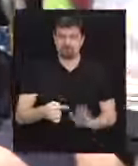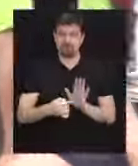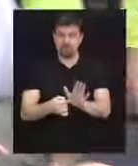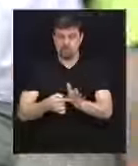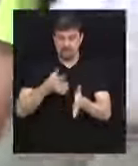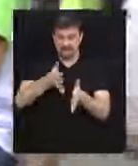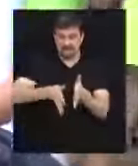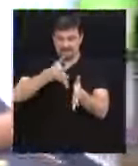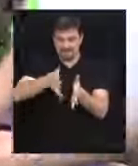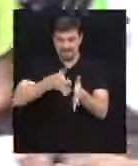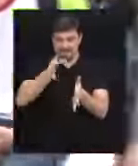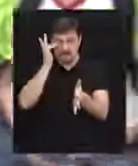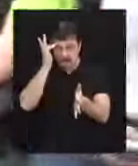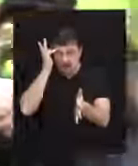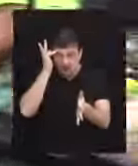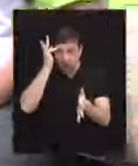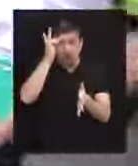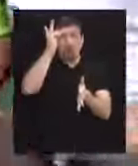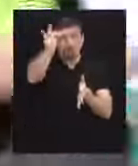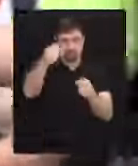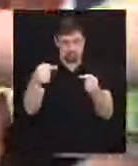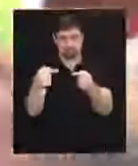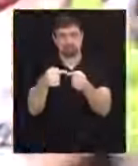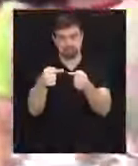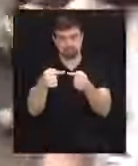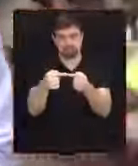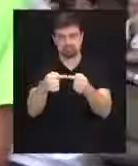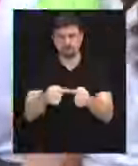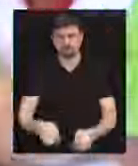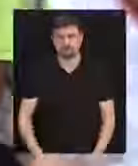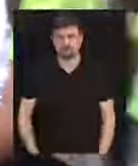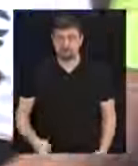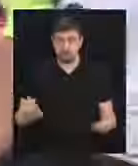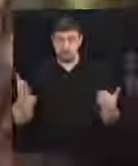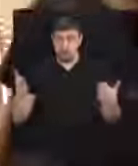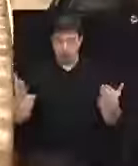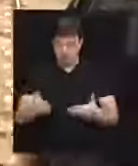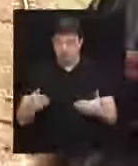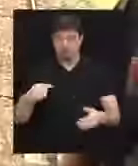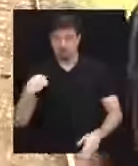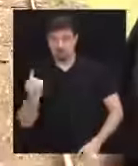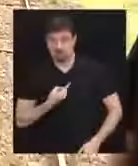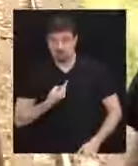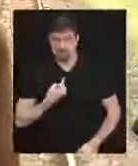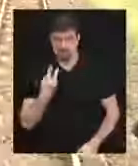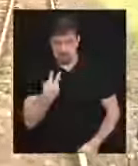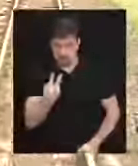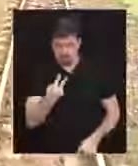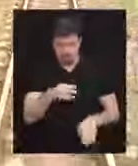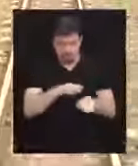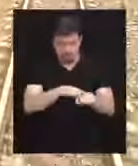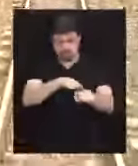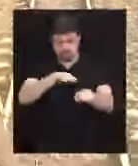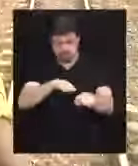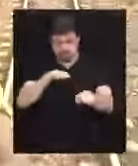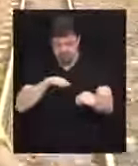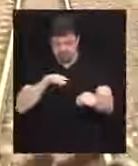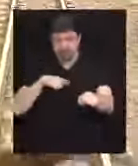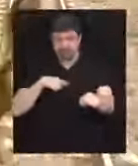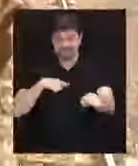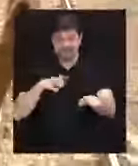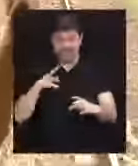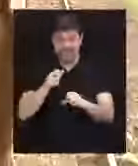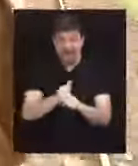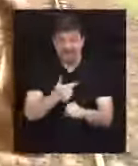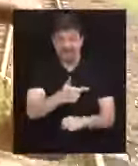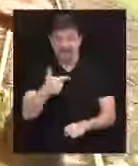para eles que trem é um transporte também para o nosso futuro. É isso aí, gente. Olha, hoje a gente está com 2 vagões aqui, mas essa Maria Fumaça